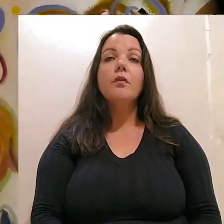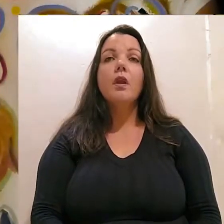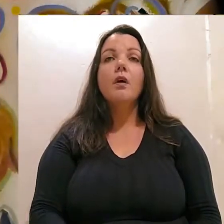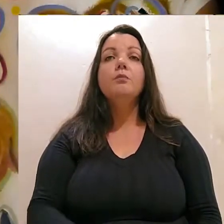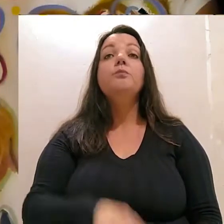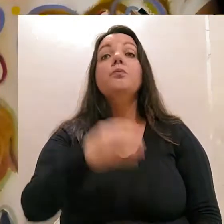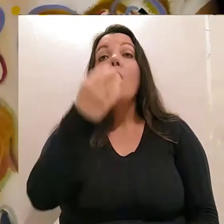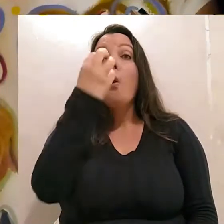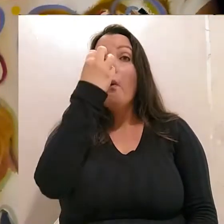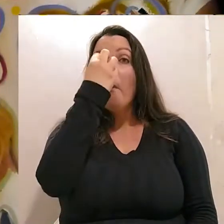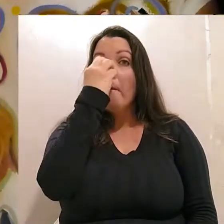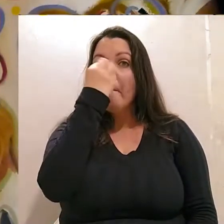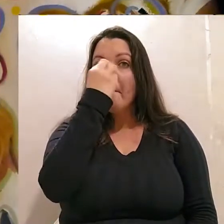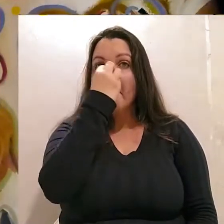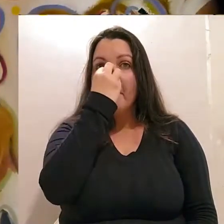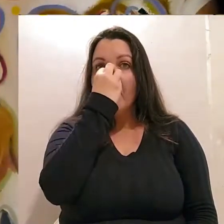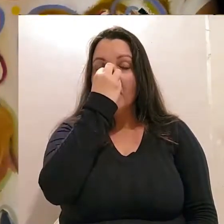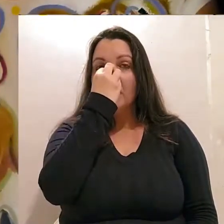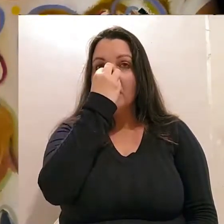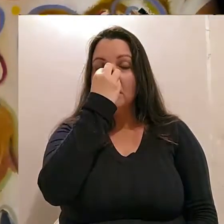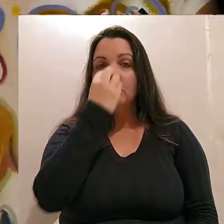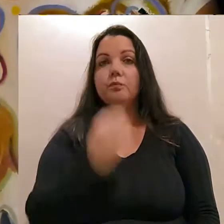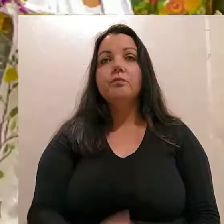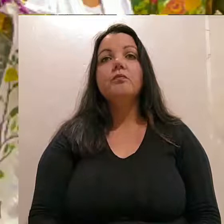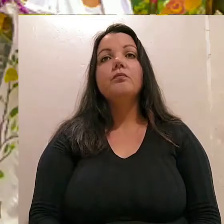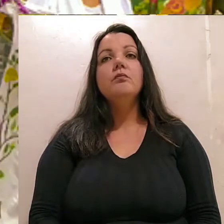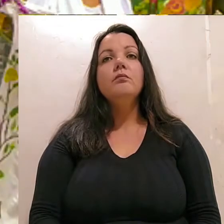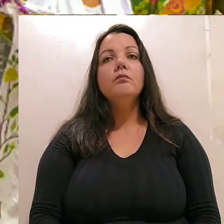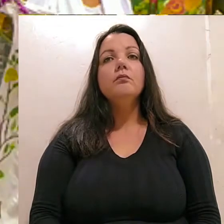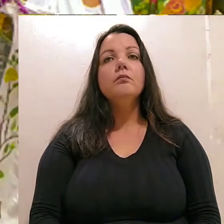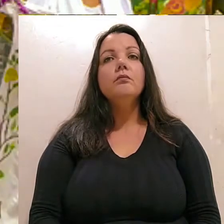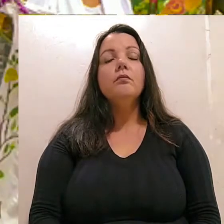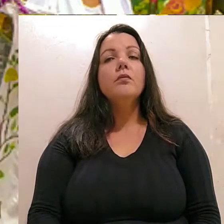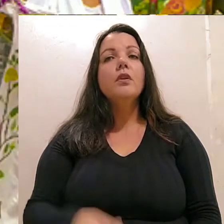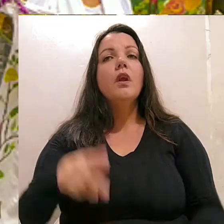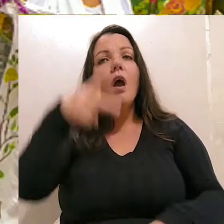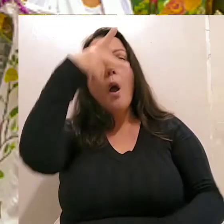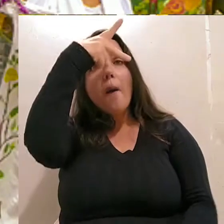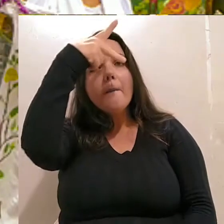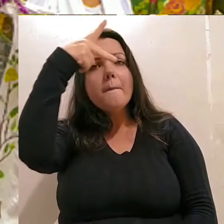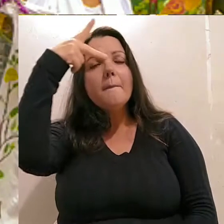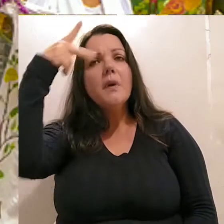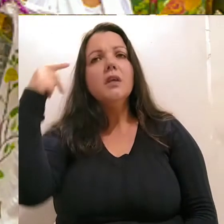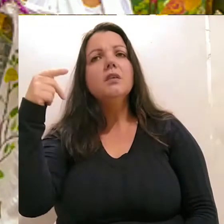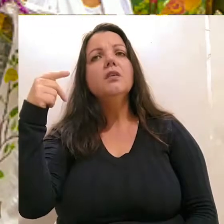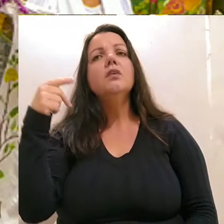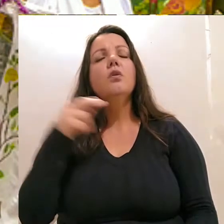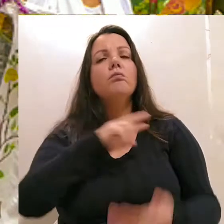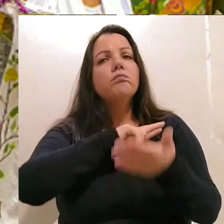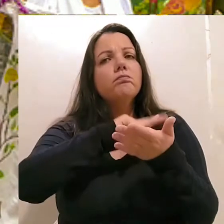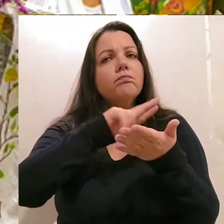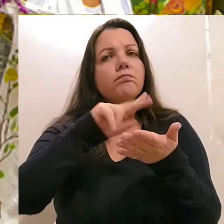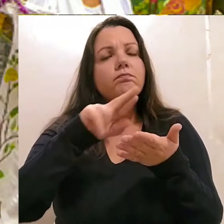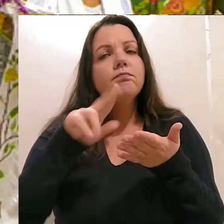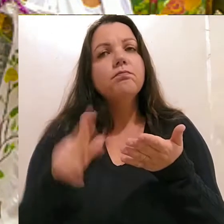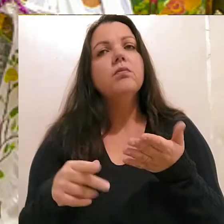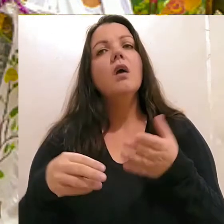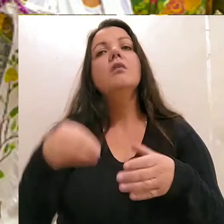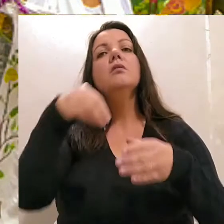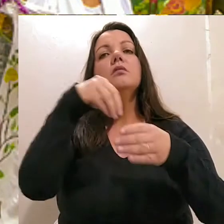e o palhaço o palhaço é a figura mais controversa e emblemática né